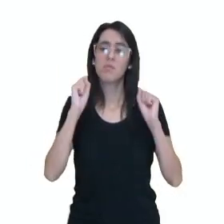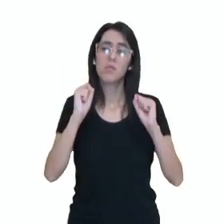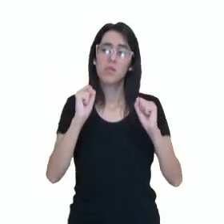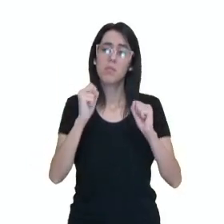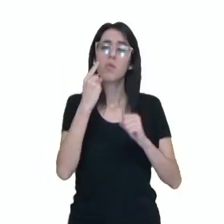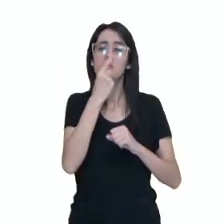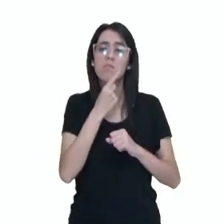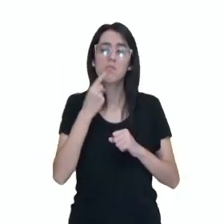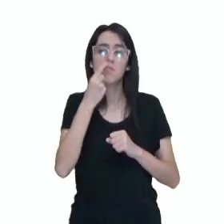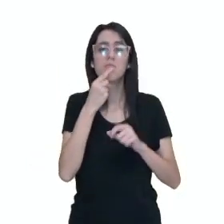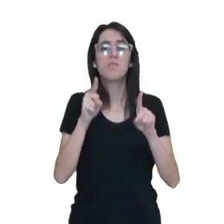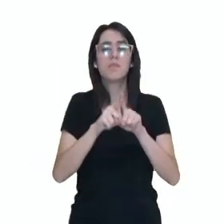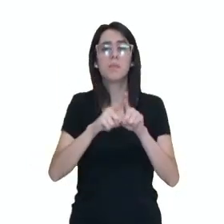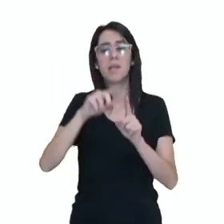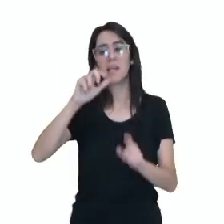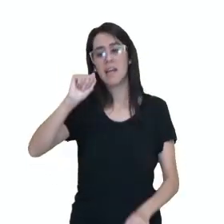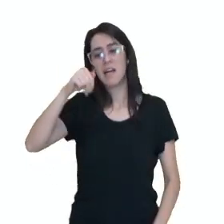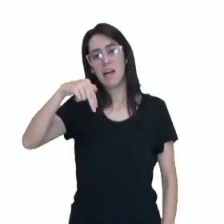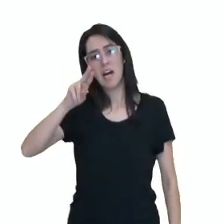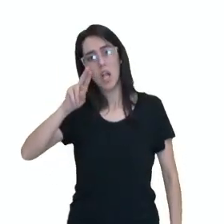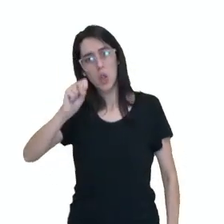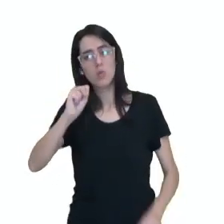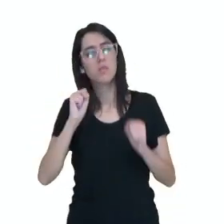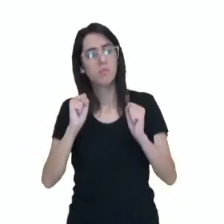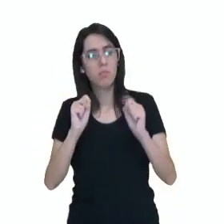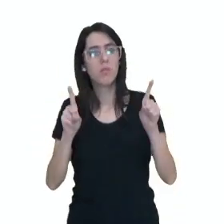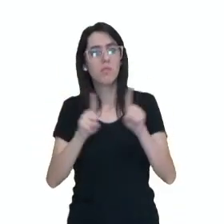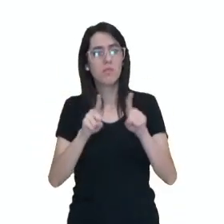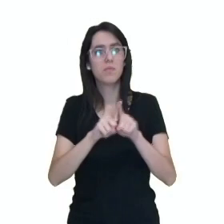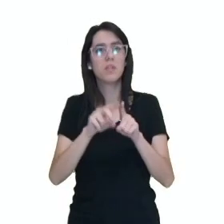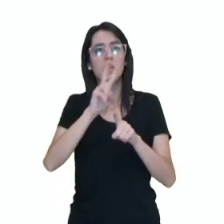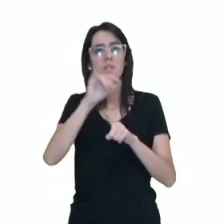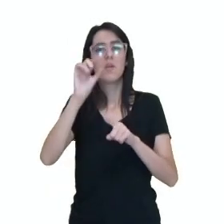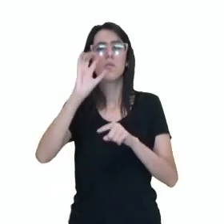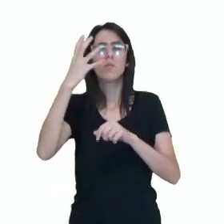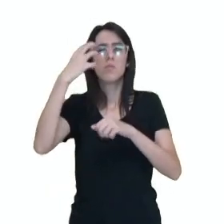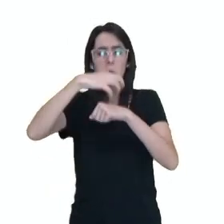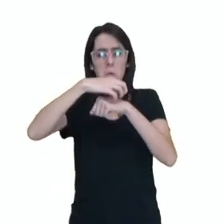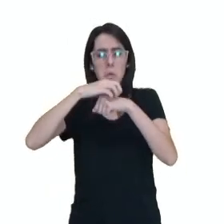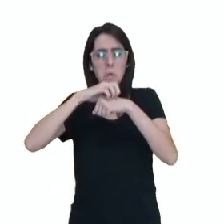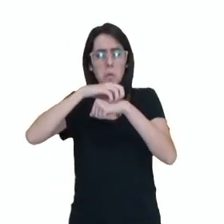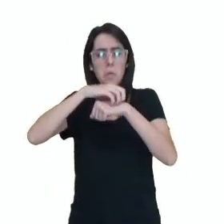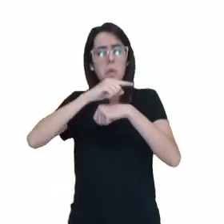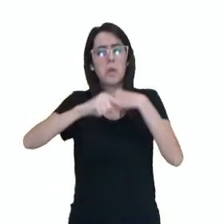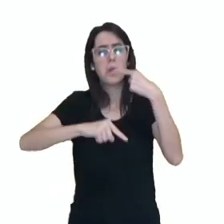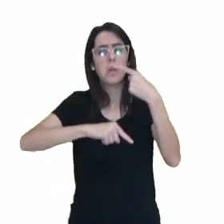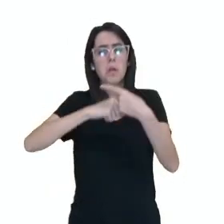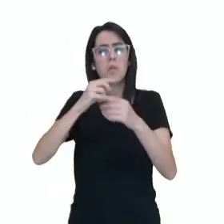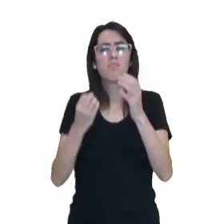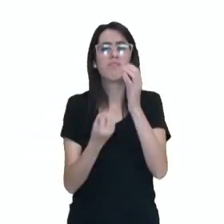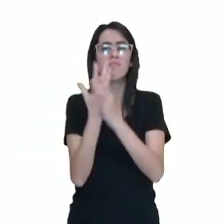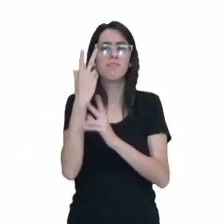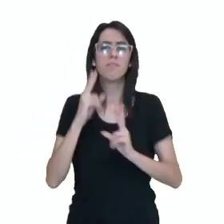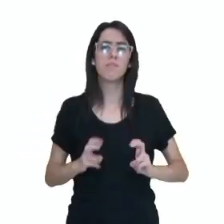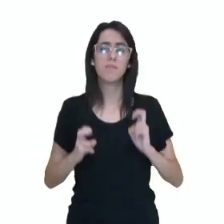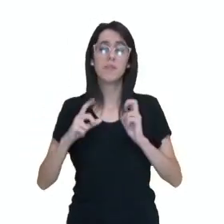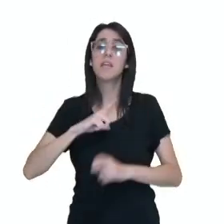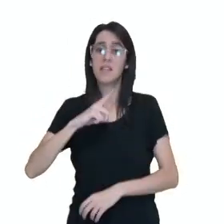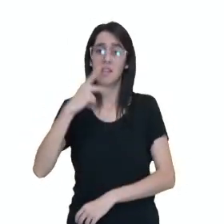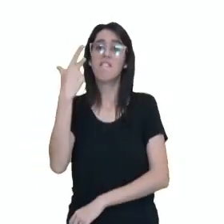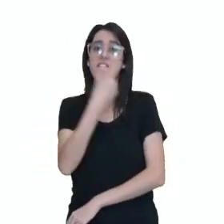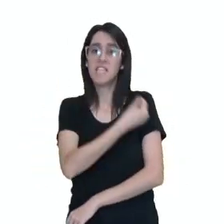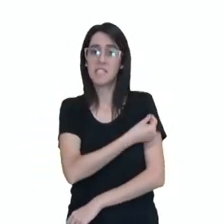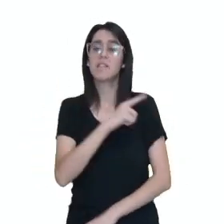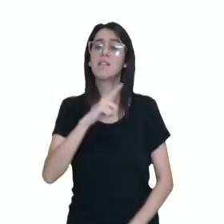ou anal, tá? Vai provocar essas verrugas anogenitais e até pode virar um câncer, né? Ela tem vacina, tem tratamento,